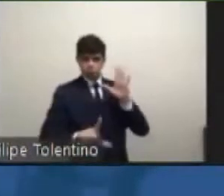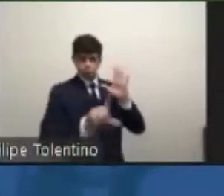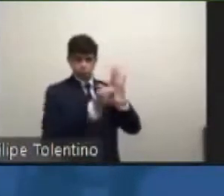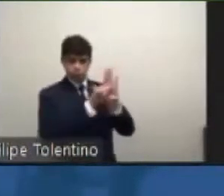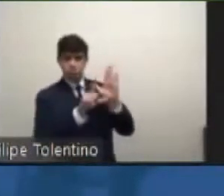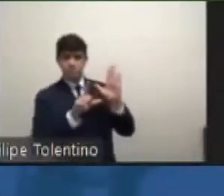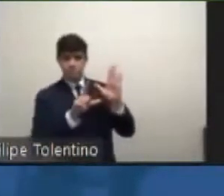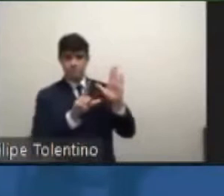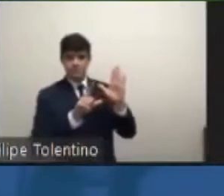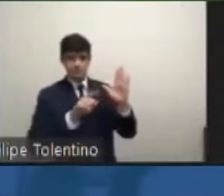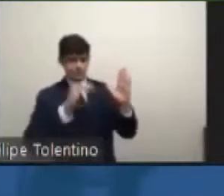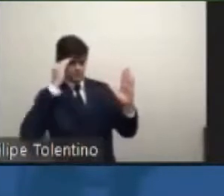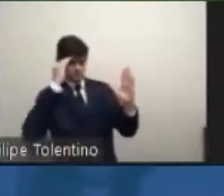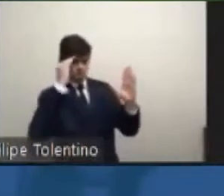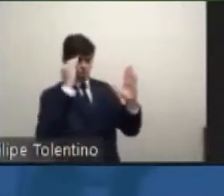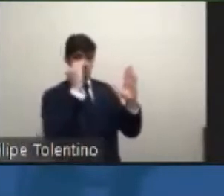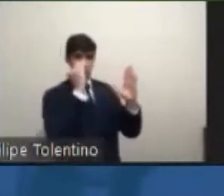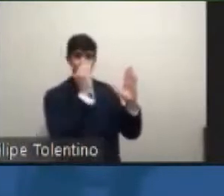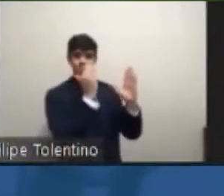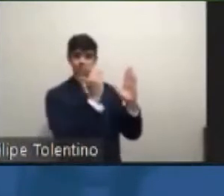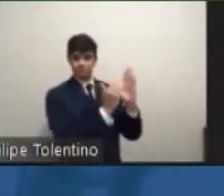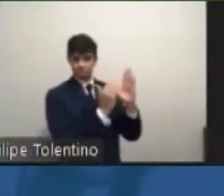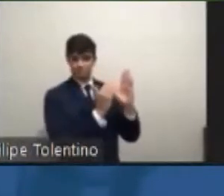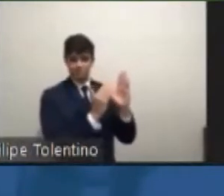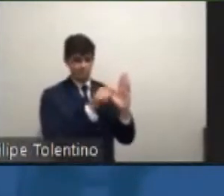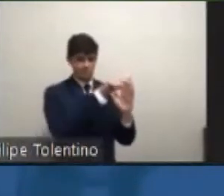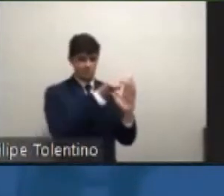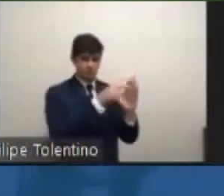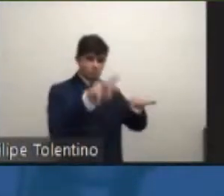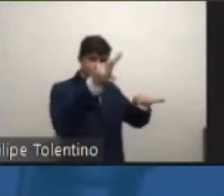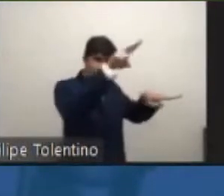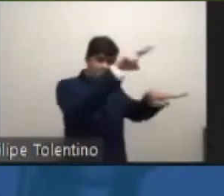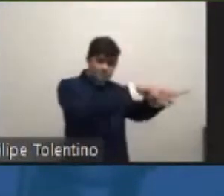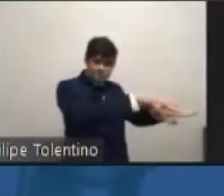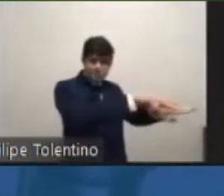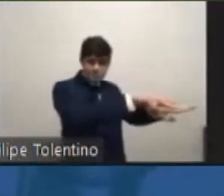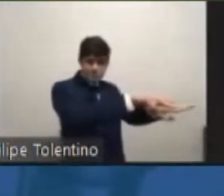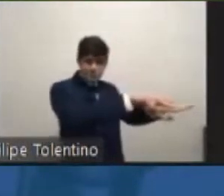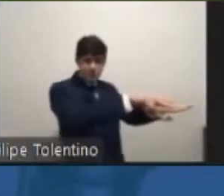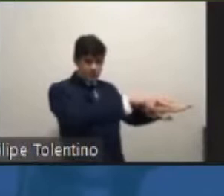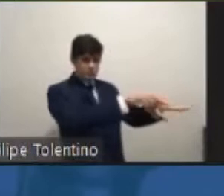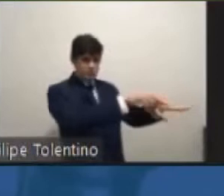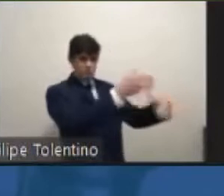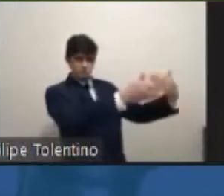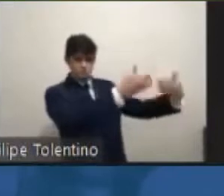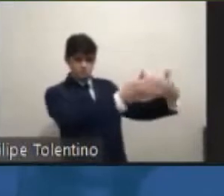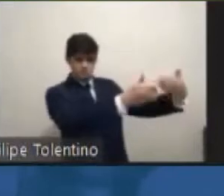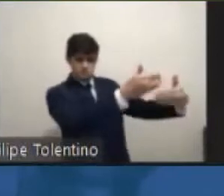procuram buscar a possibilidade de transfundir um paciente maior capaz se ele está numa situação crítica de